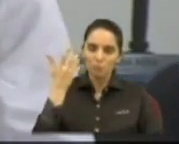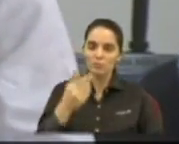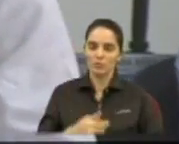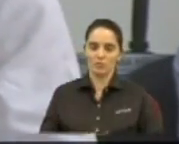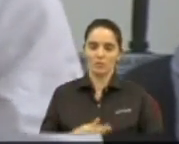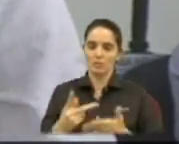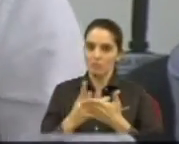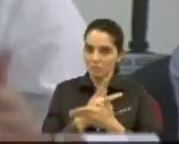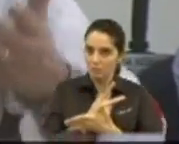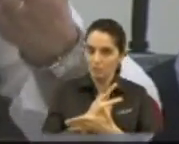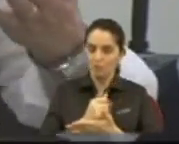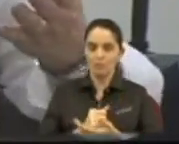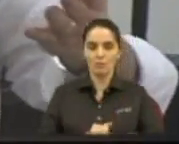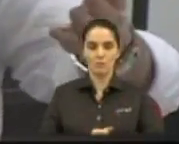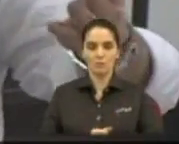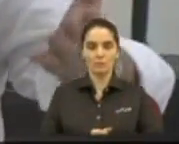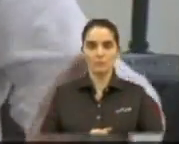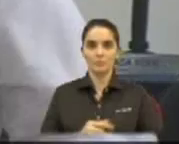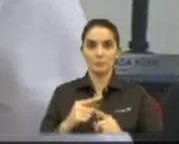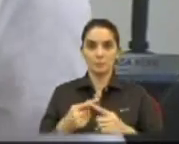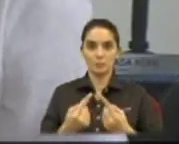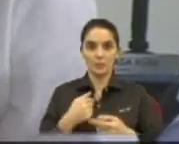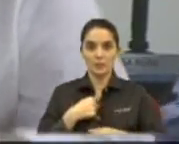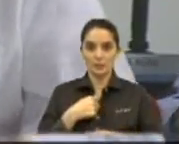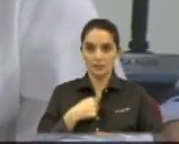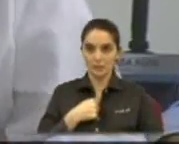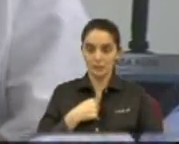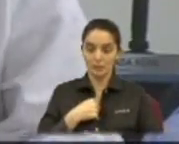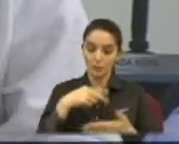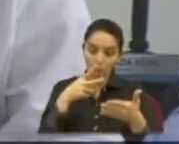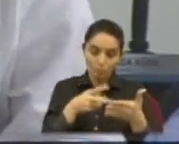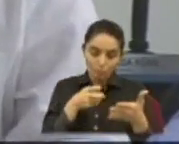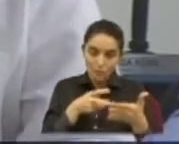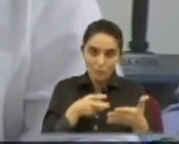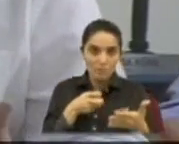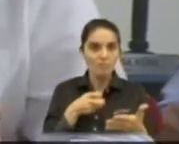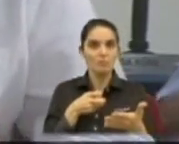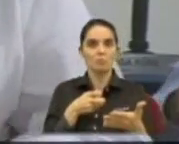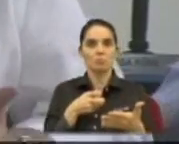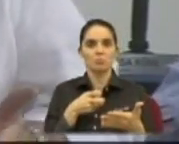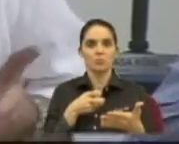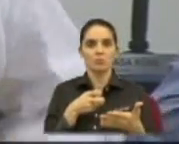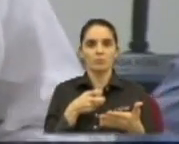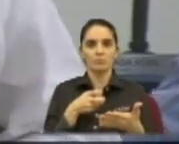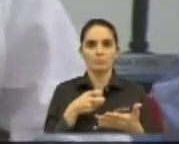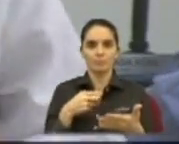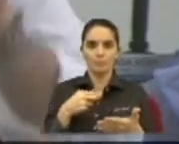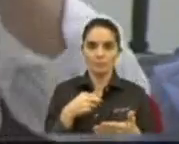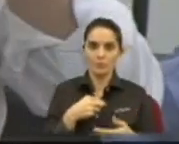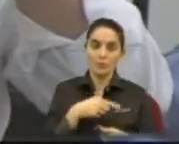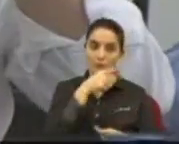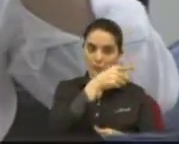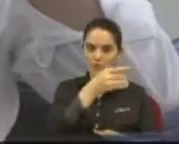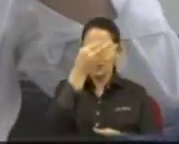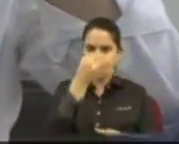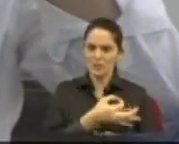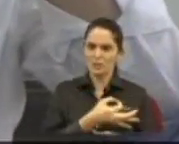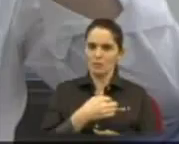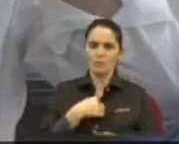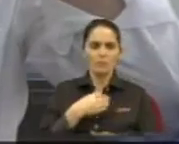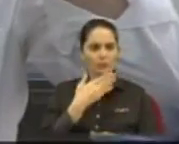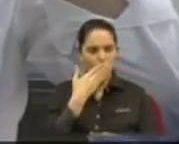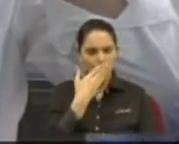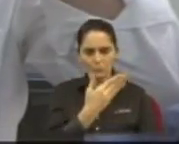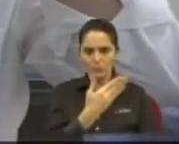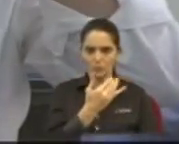quando eu fui lá na mesma hora, depois que eu vi e detectei que, de fato, estava correto o projeto, pedi